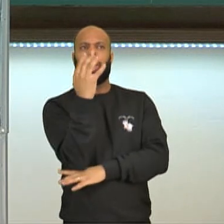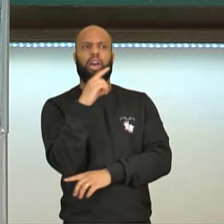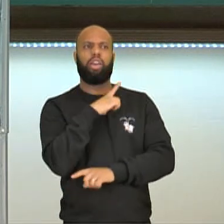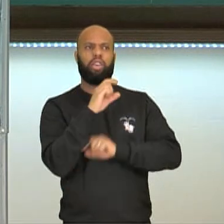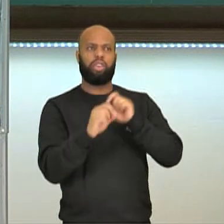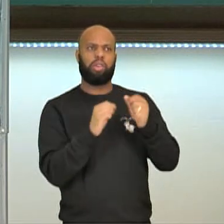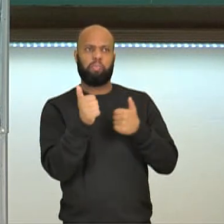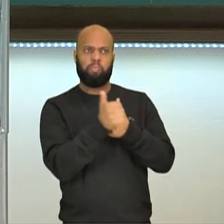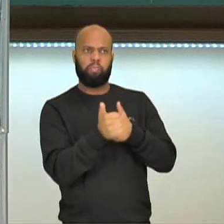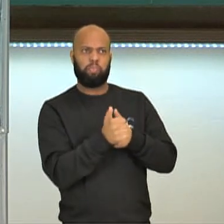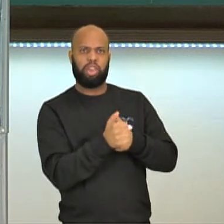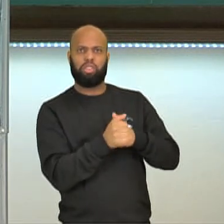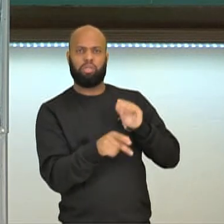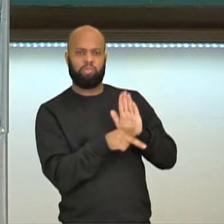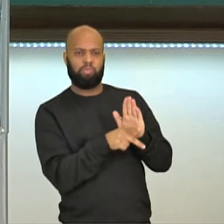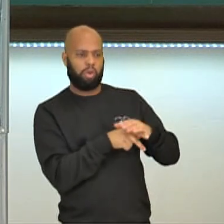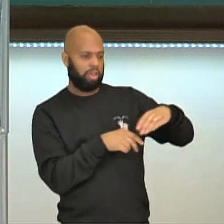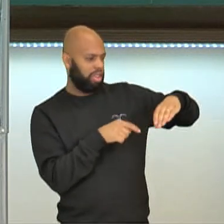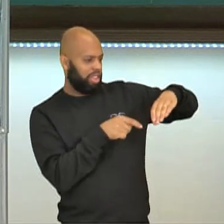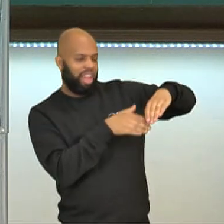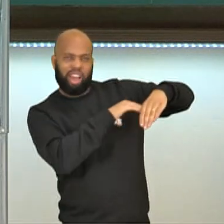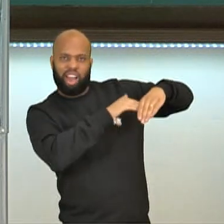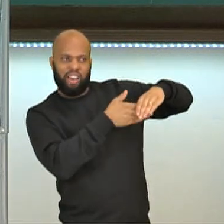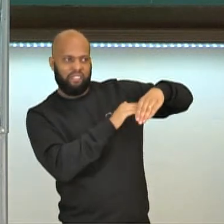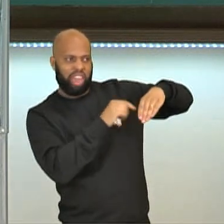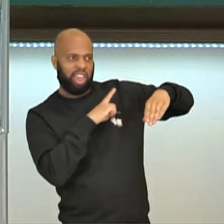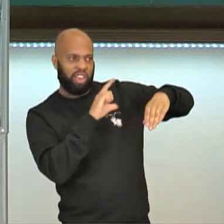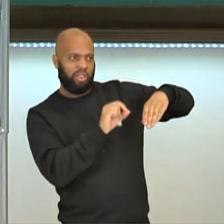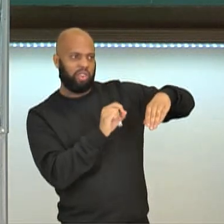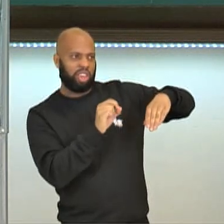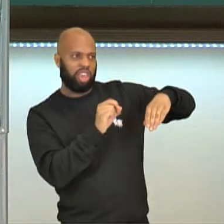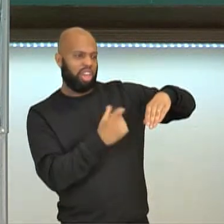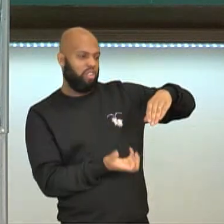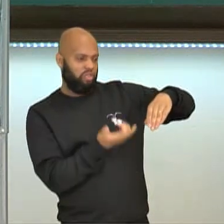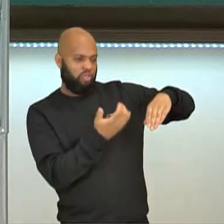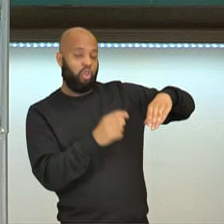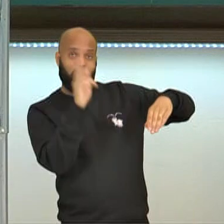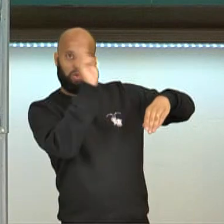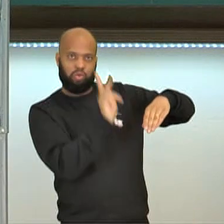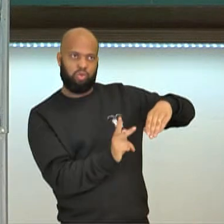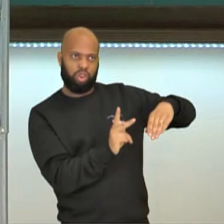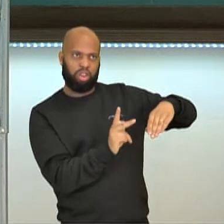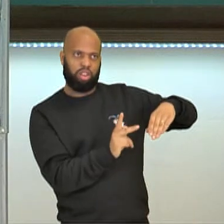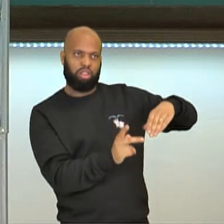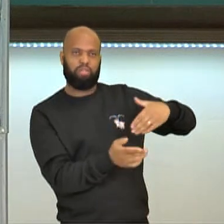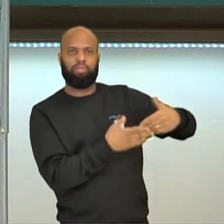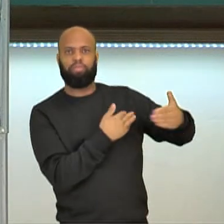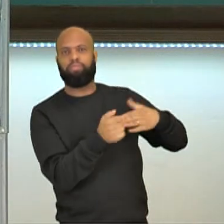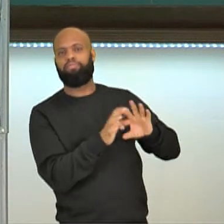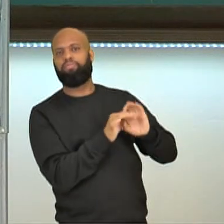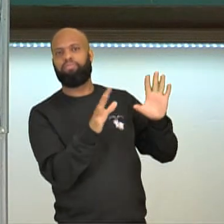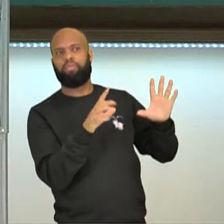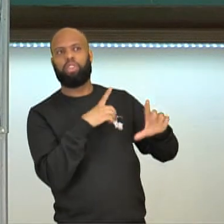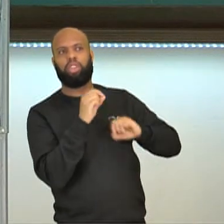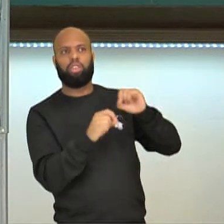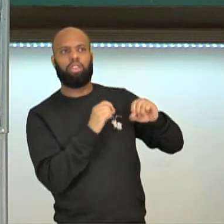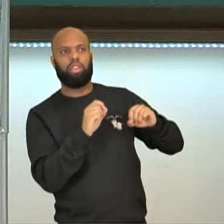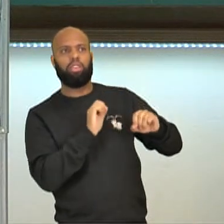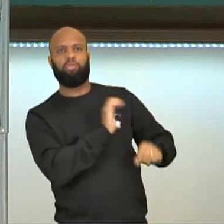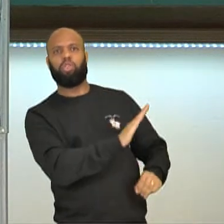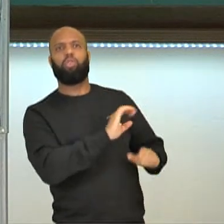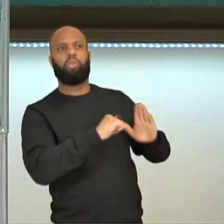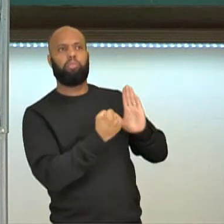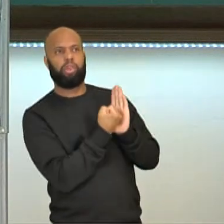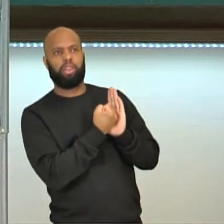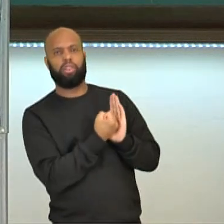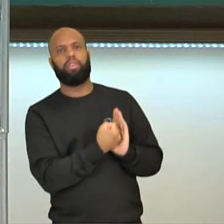lado da caverna, pegou fogo, provavelmente foi um raio, pegou fogo, combustão espontânea. Deus do céu. E entrou na caverna ali e ficou